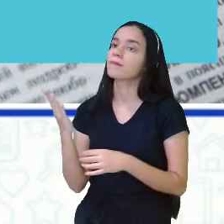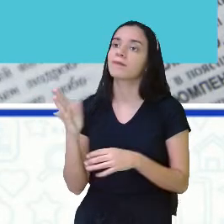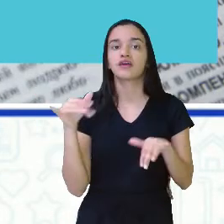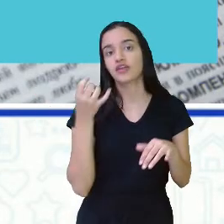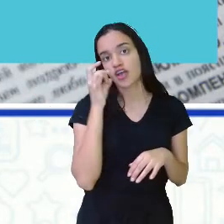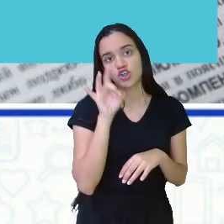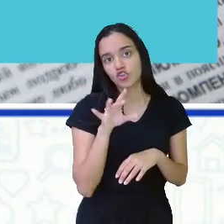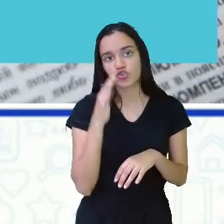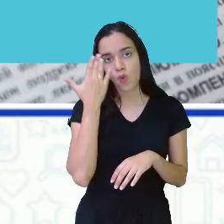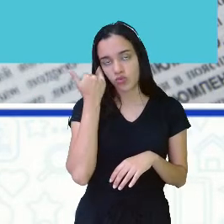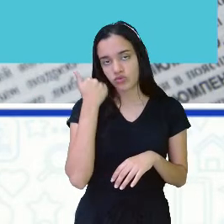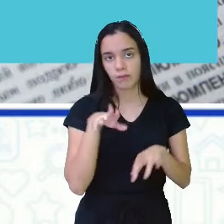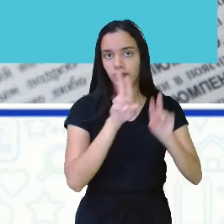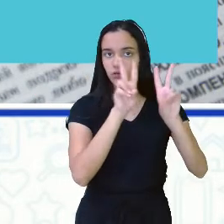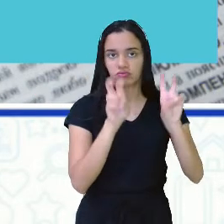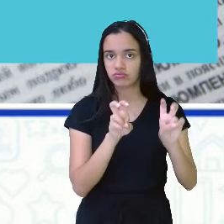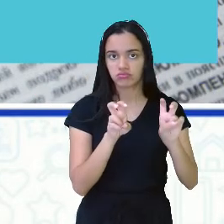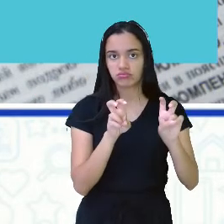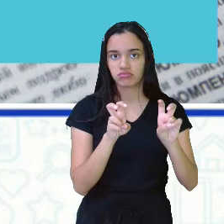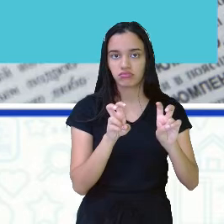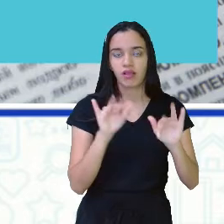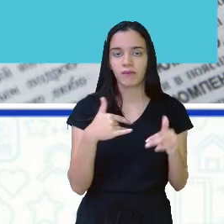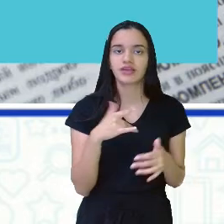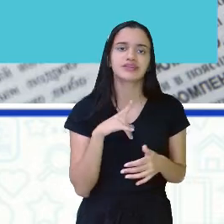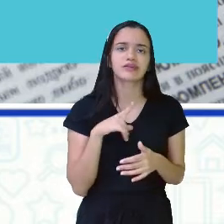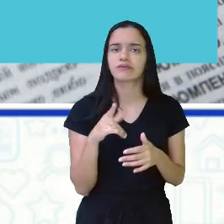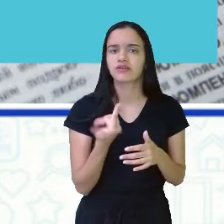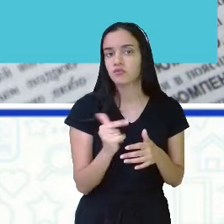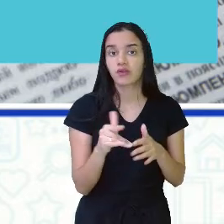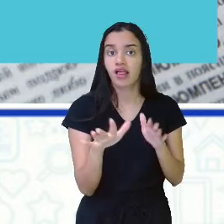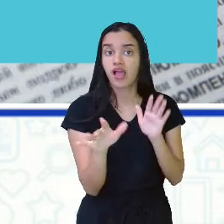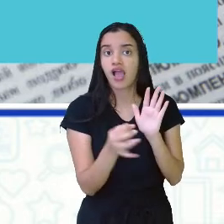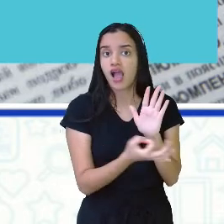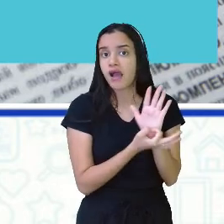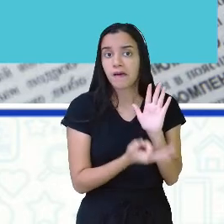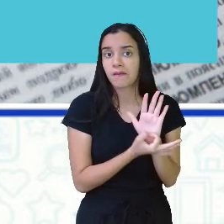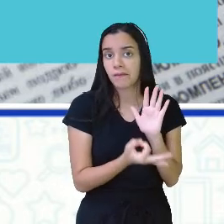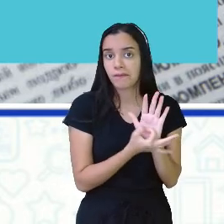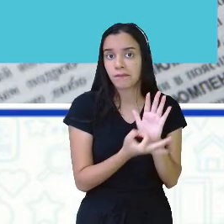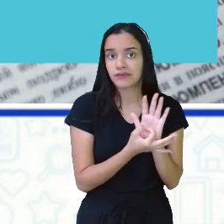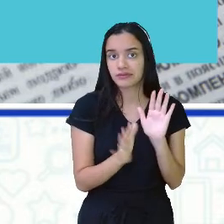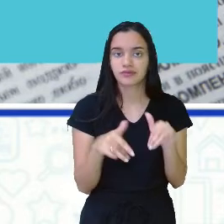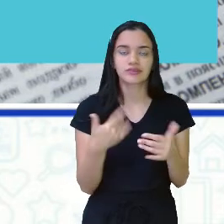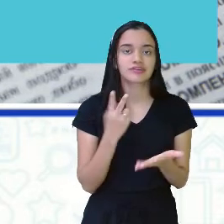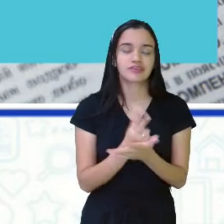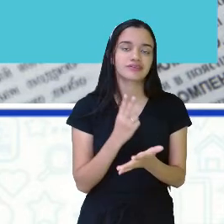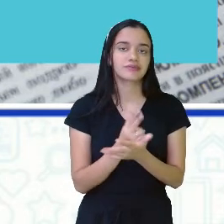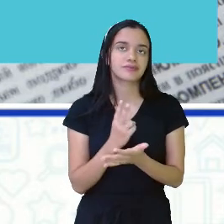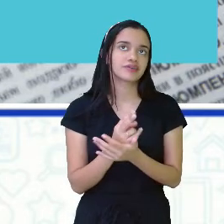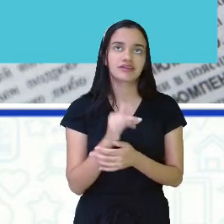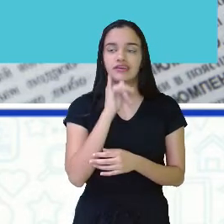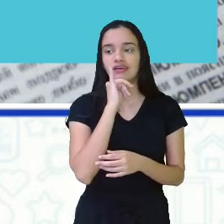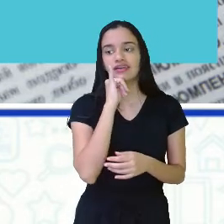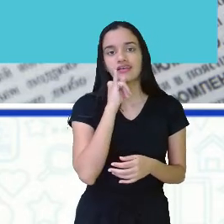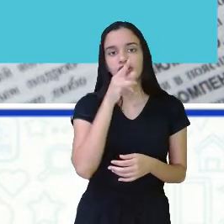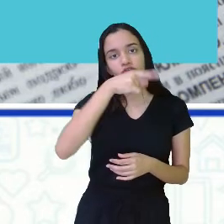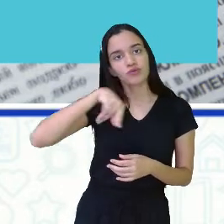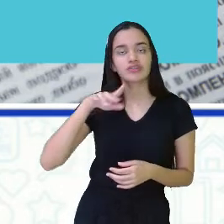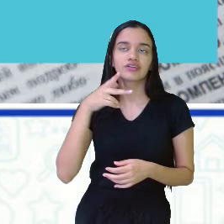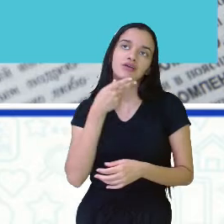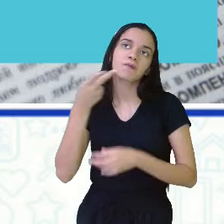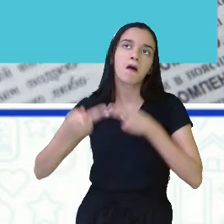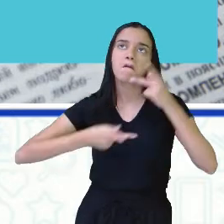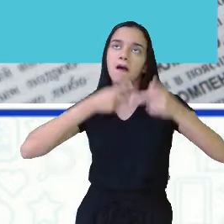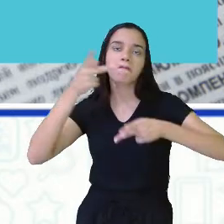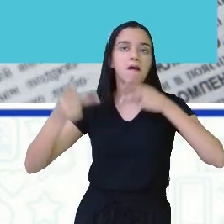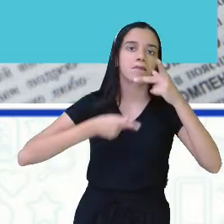basta saber qual o tema e não possuir argumentos sobre ele, porque aí vai ser somente você falando